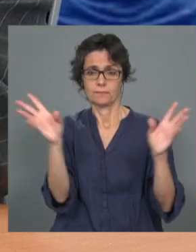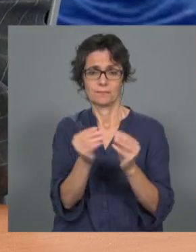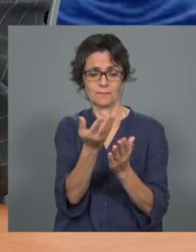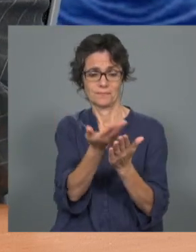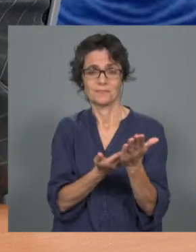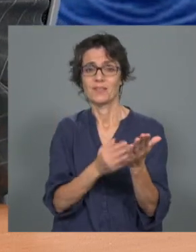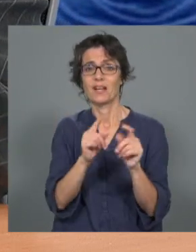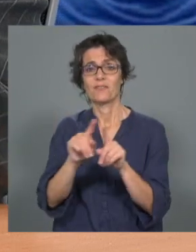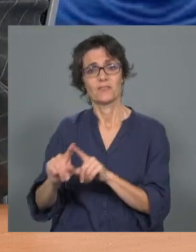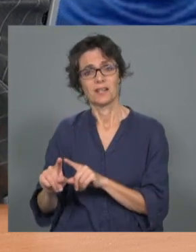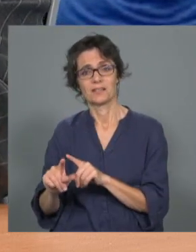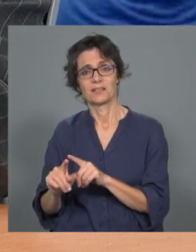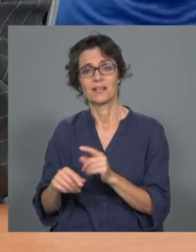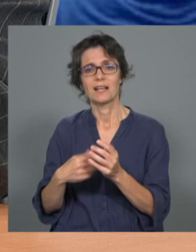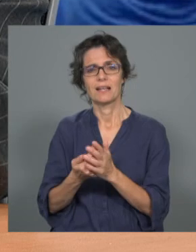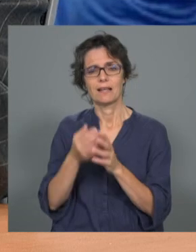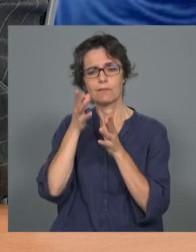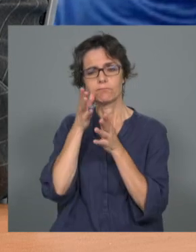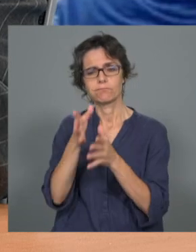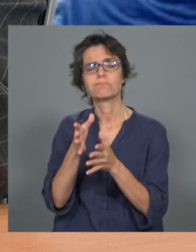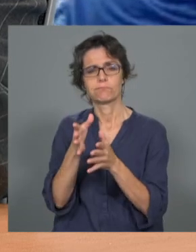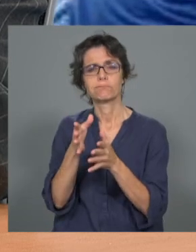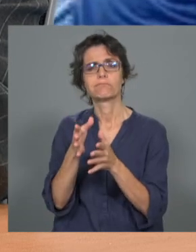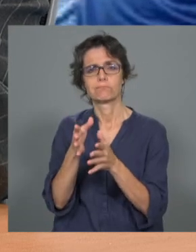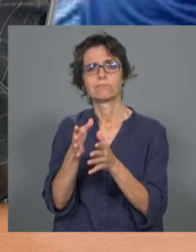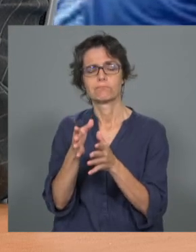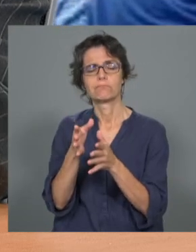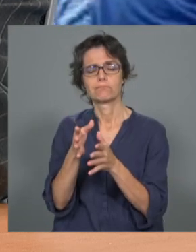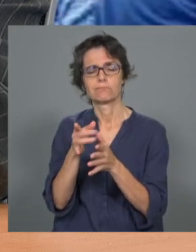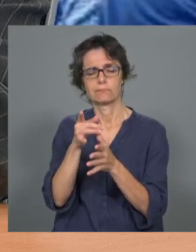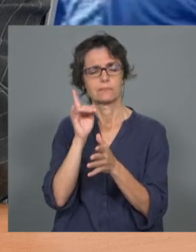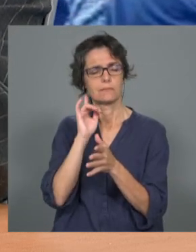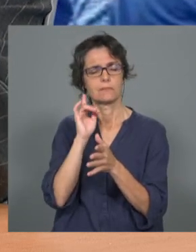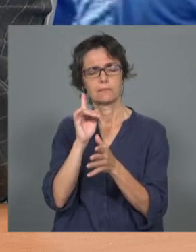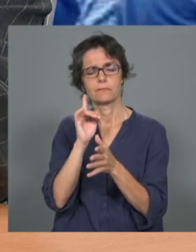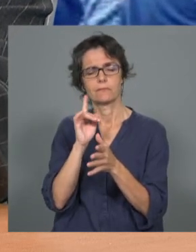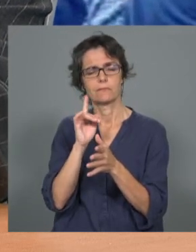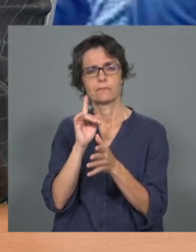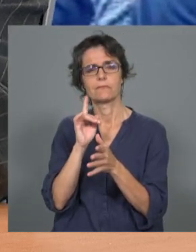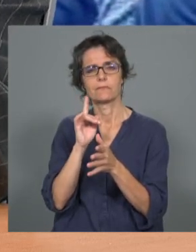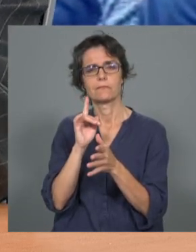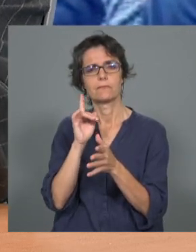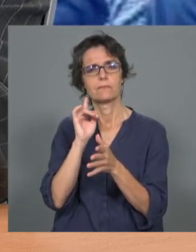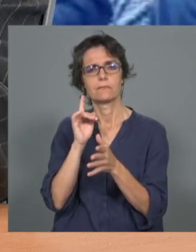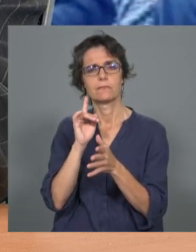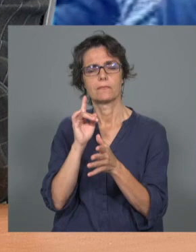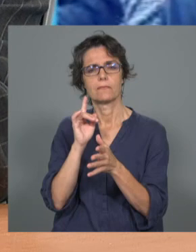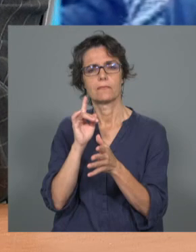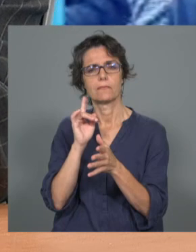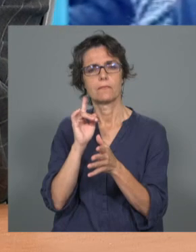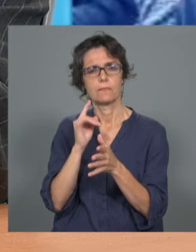nos ajuda a focar, e creio que devíamos valorizar muito isto, na sequência, aliás, daquilo que